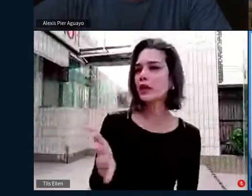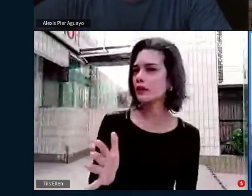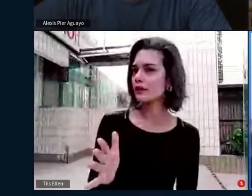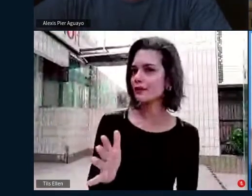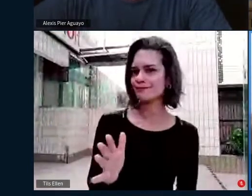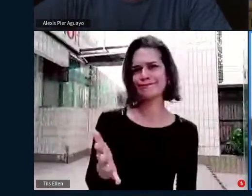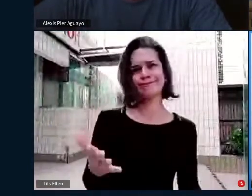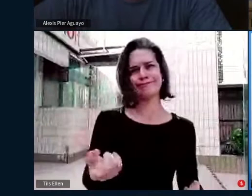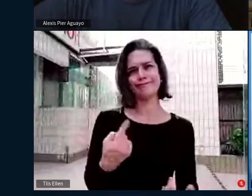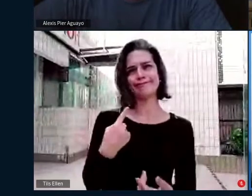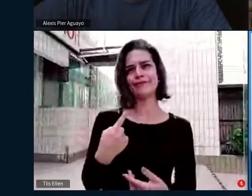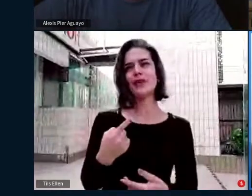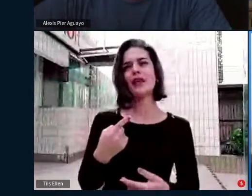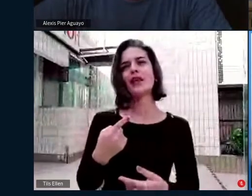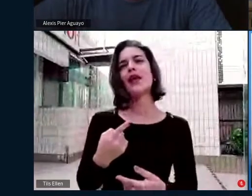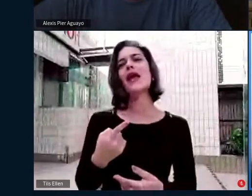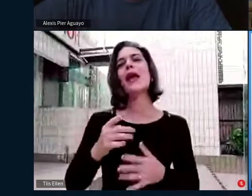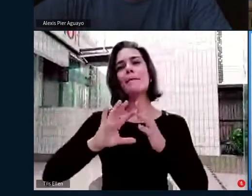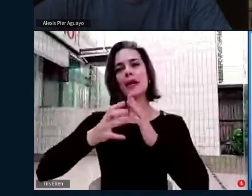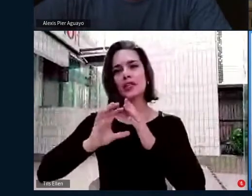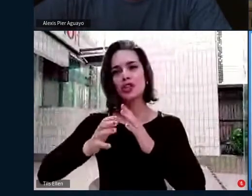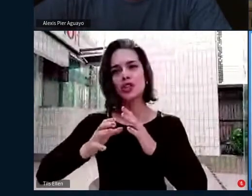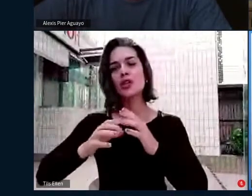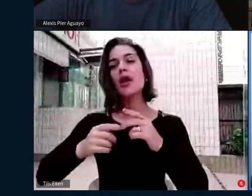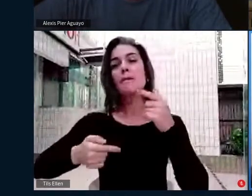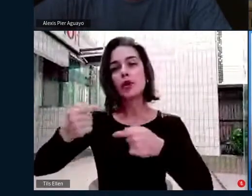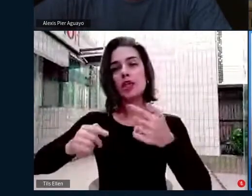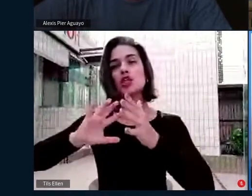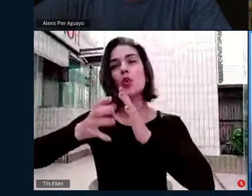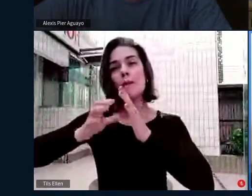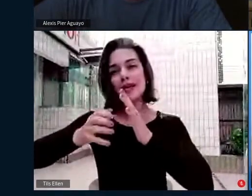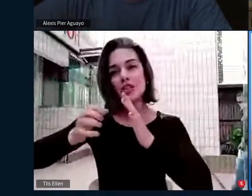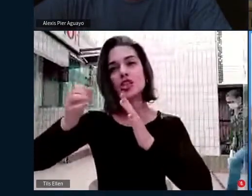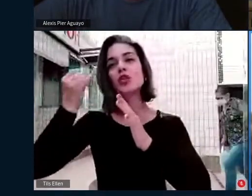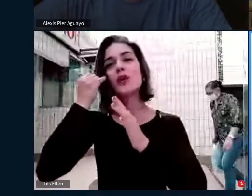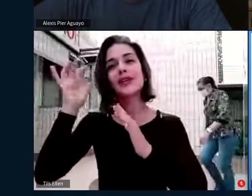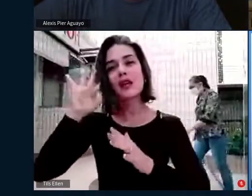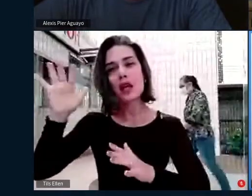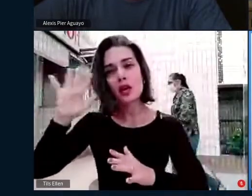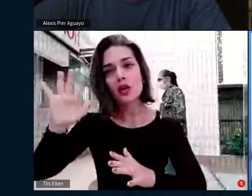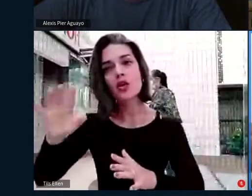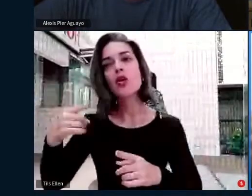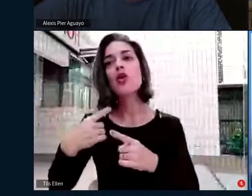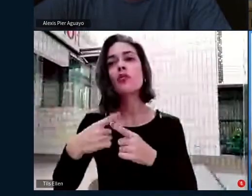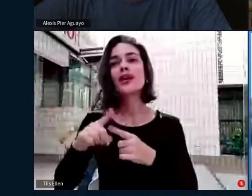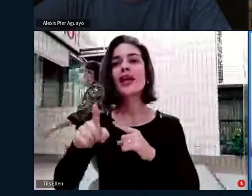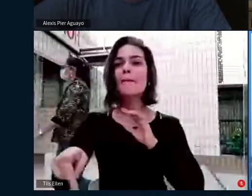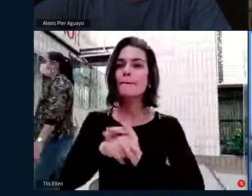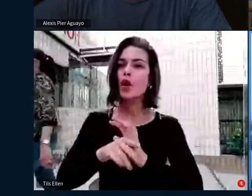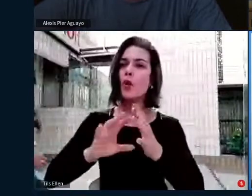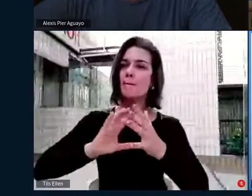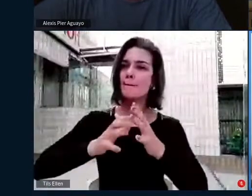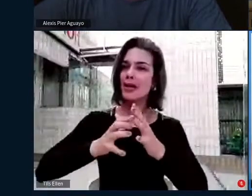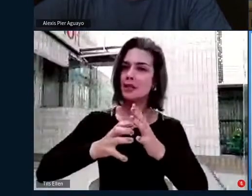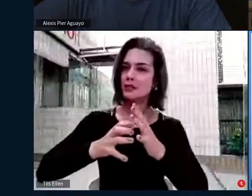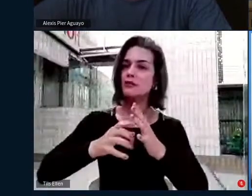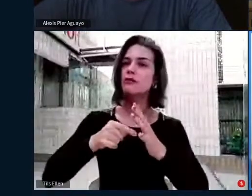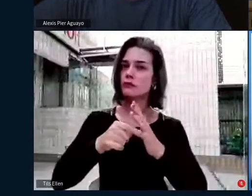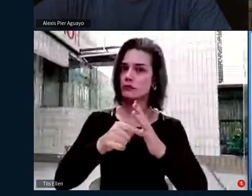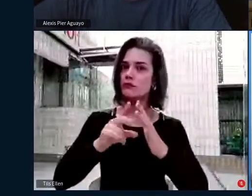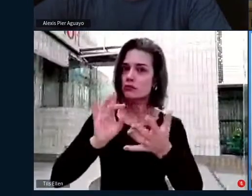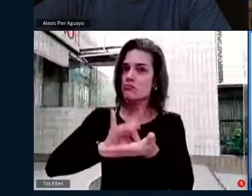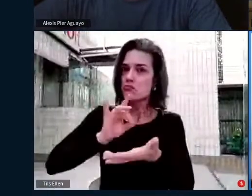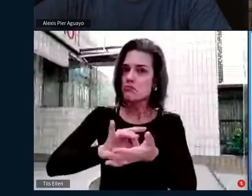que é político-partidário ideológica, porque é contexto político, tem a ver com partidarismo, partido político mesmo